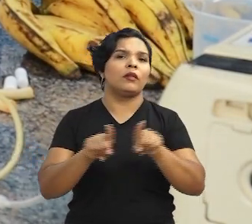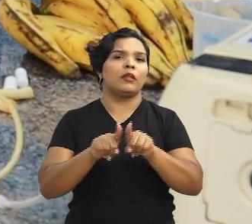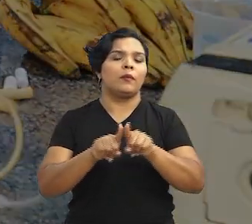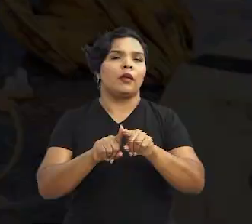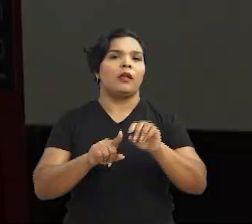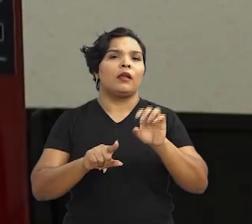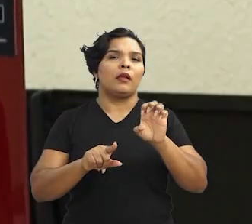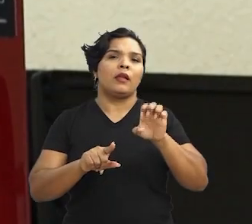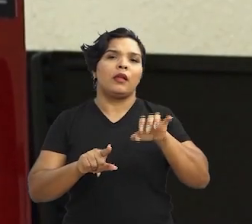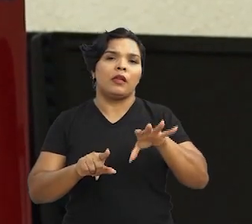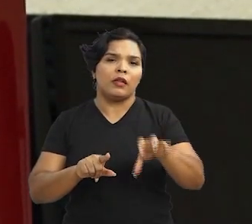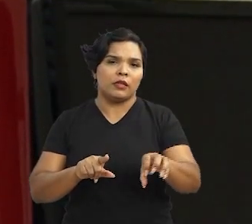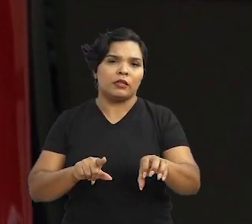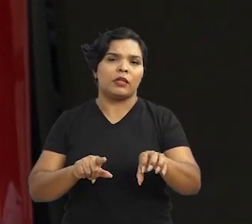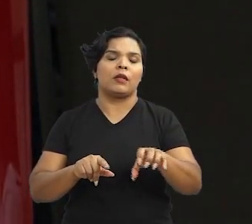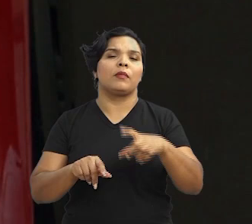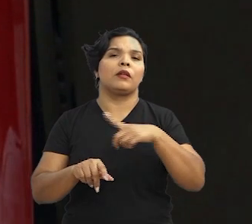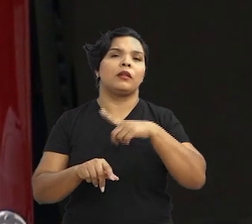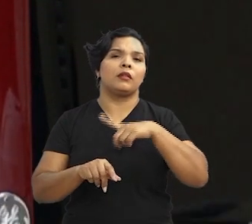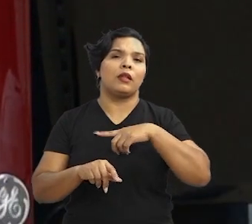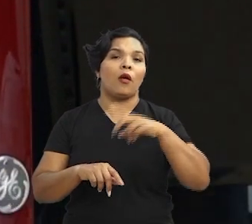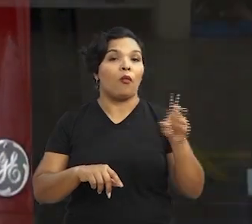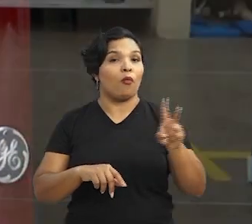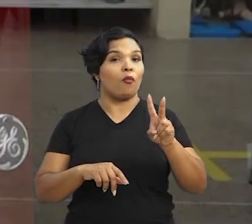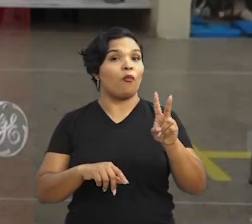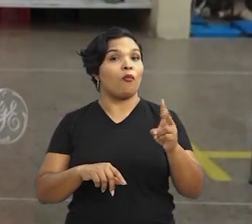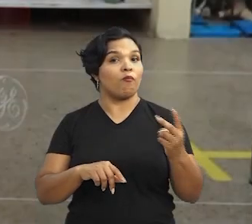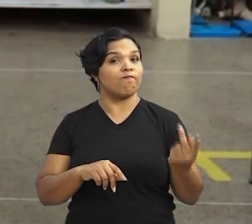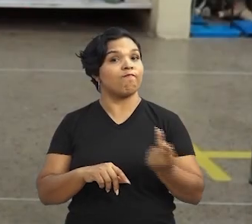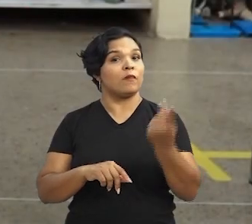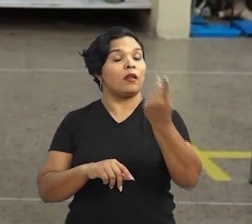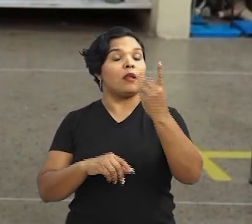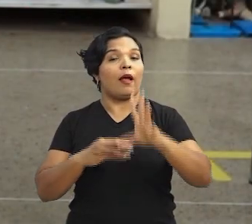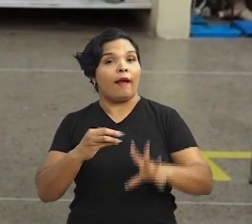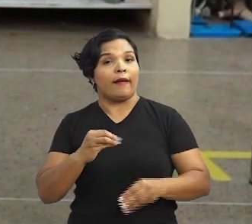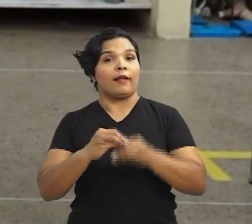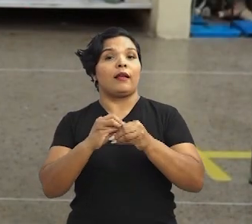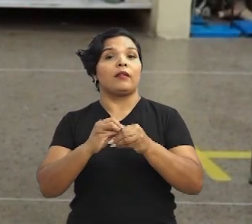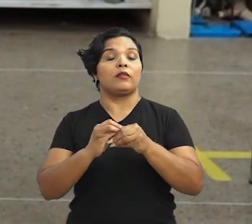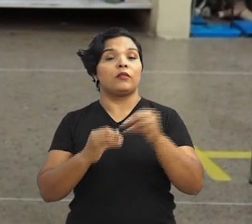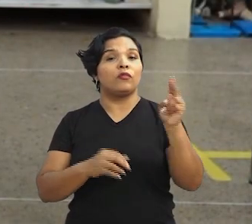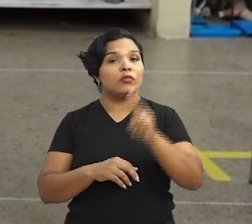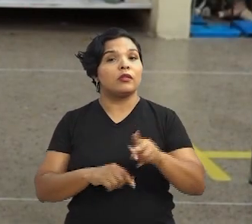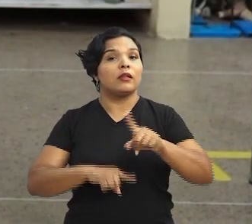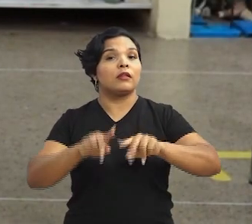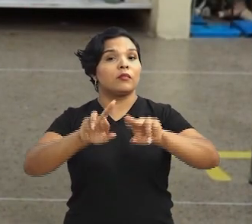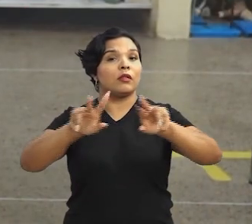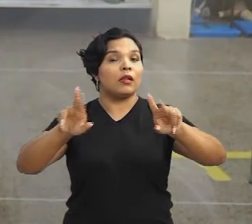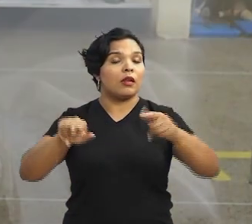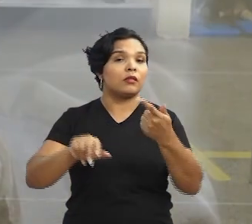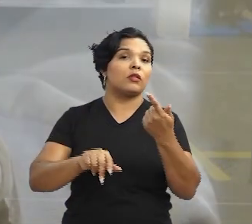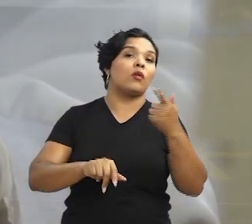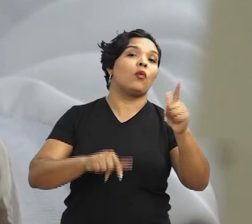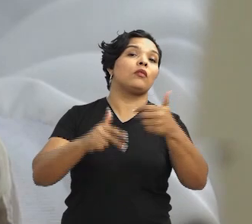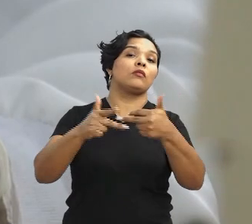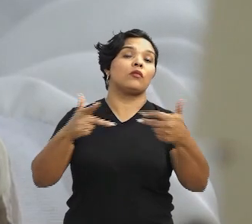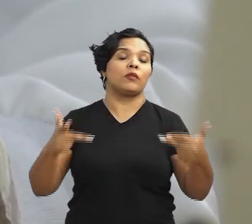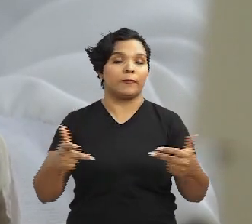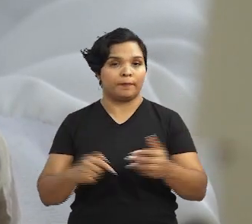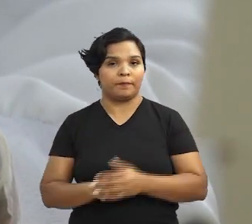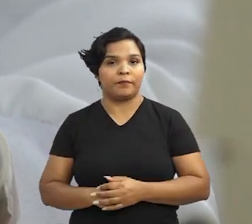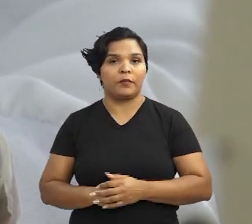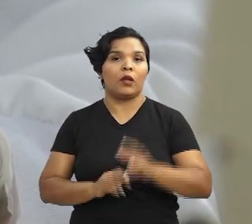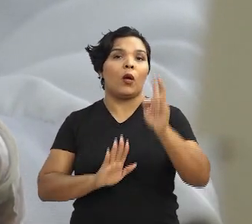proteínas, enzimas, pigmentos, que tenham alto valor agregado, para a gente poder utilizar esses materiais em outras